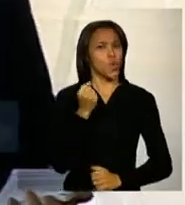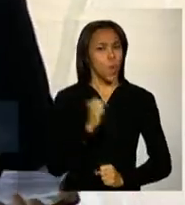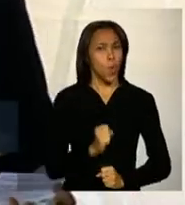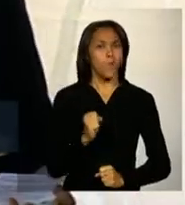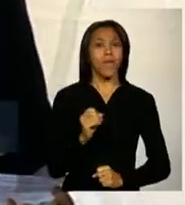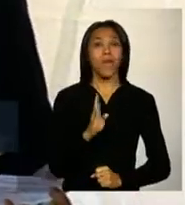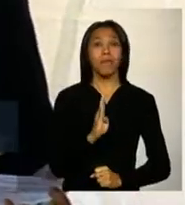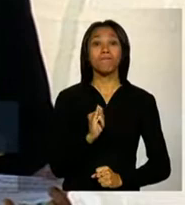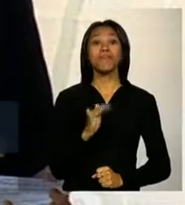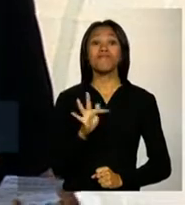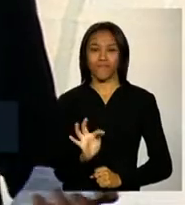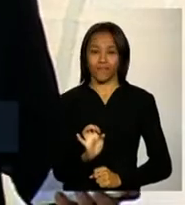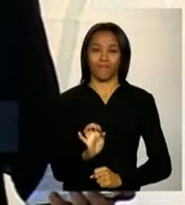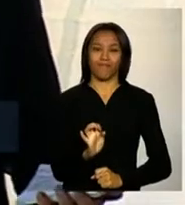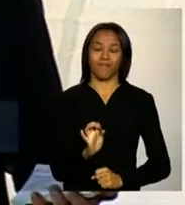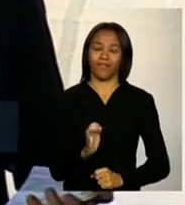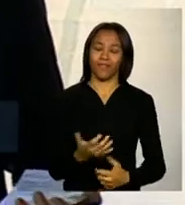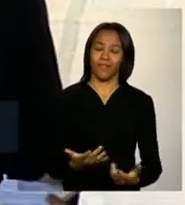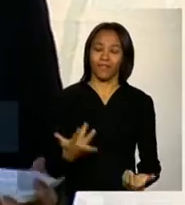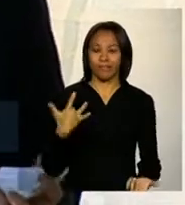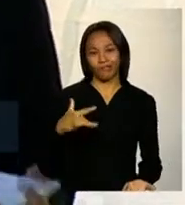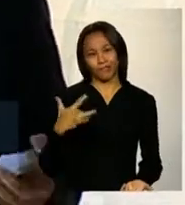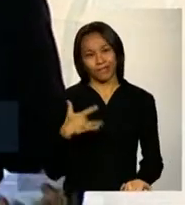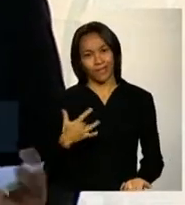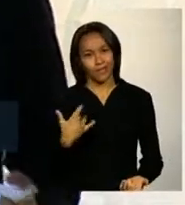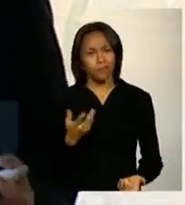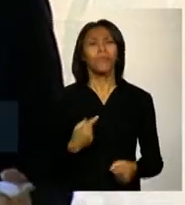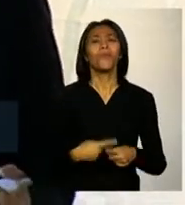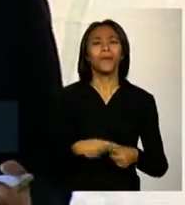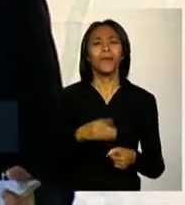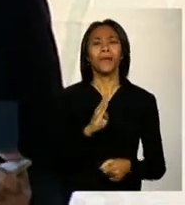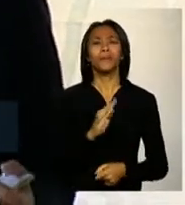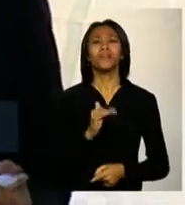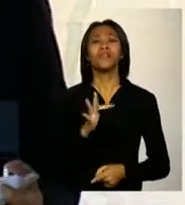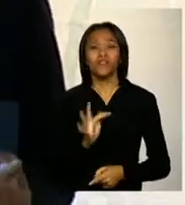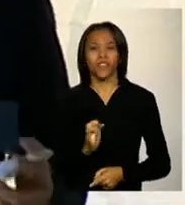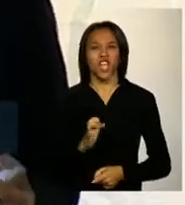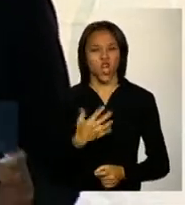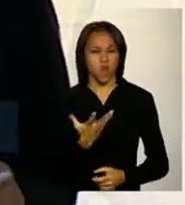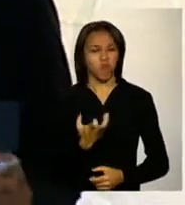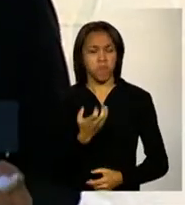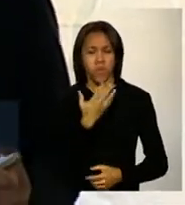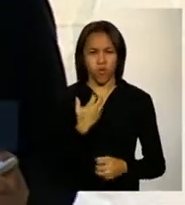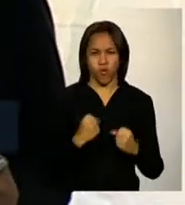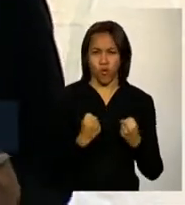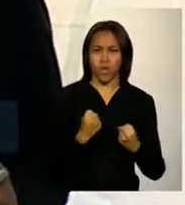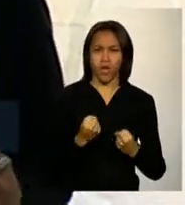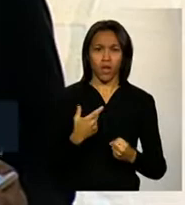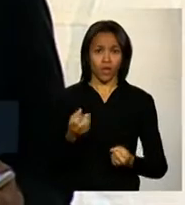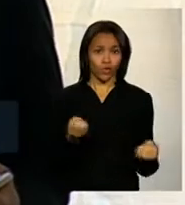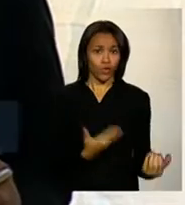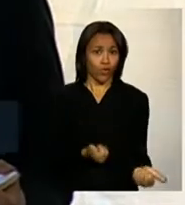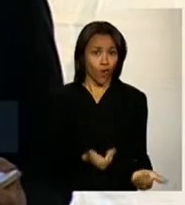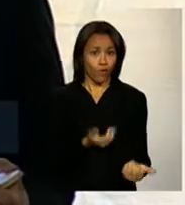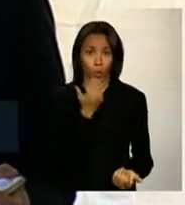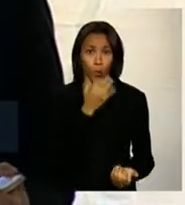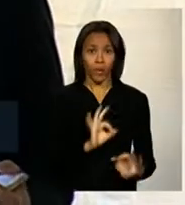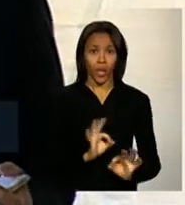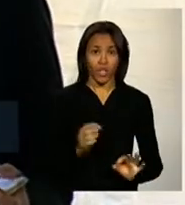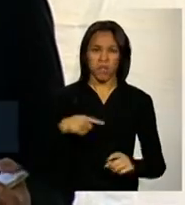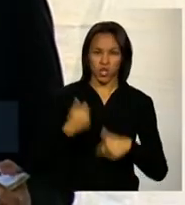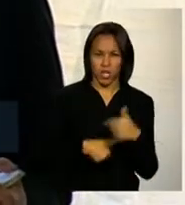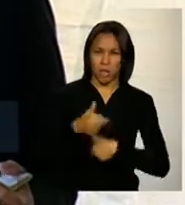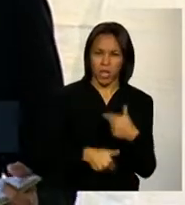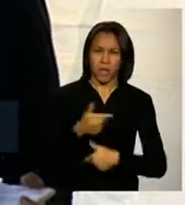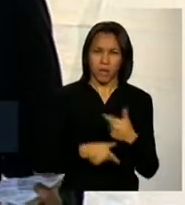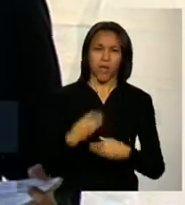bife tadinho mas por que bife não porque eu quero meu filho não conseguia comer bife quando era novo mas lá em casa eu